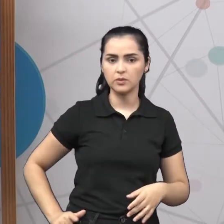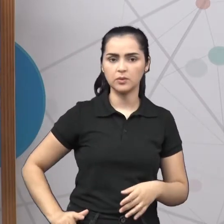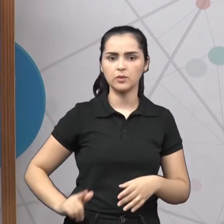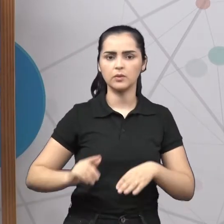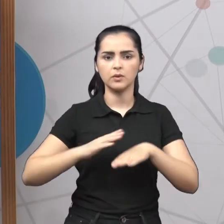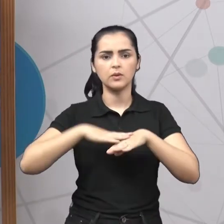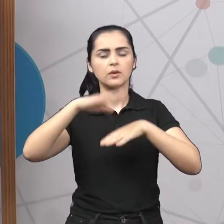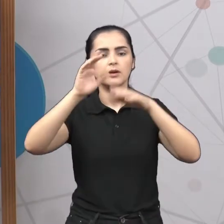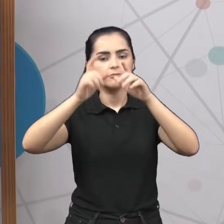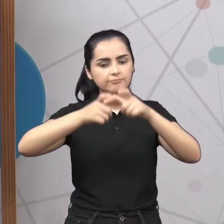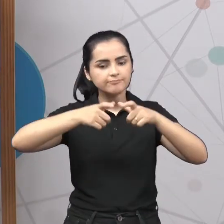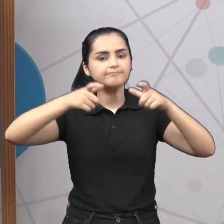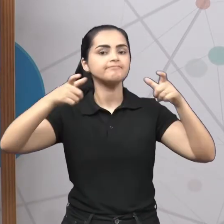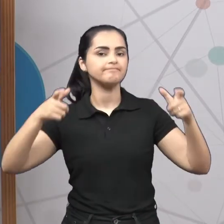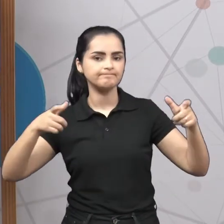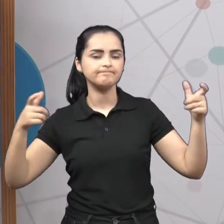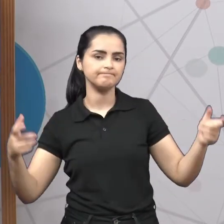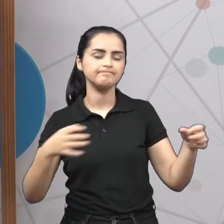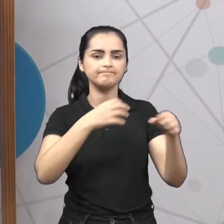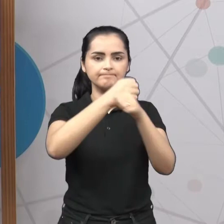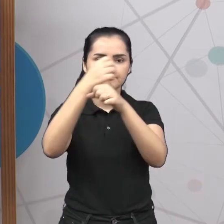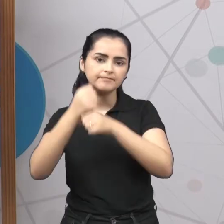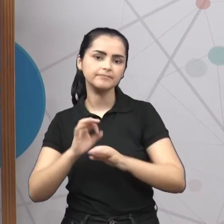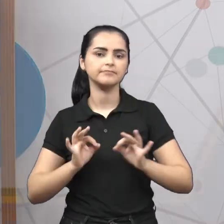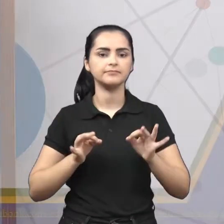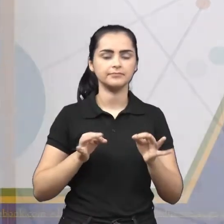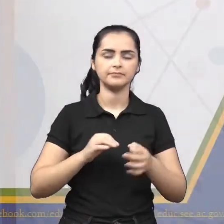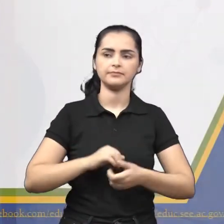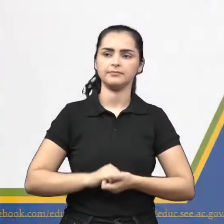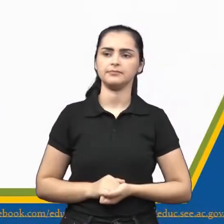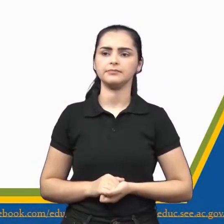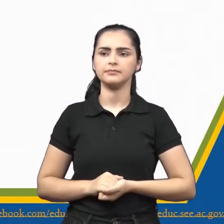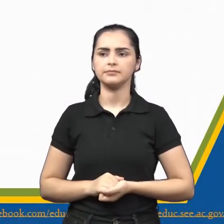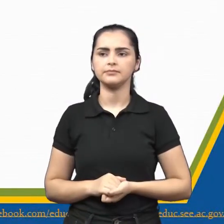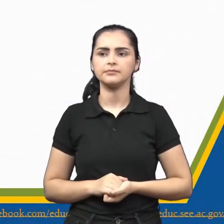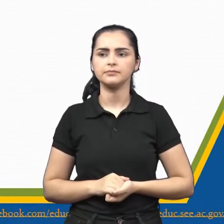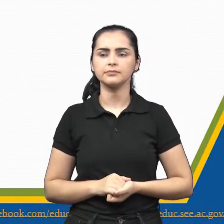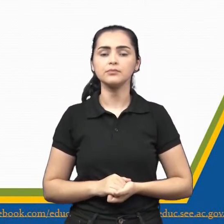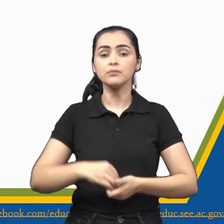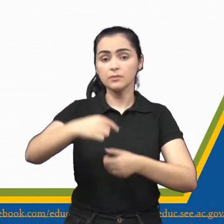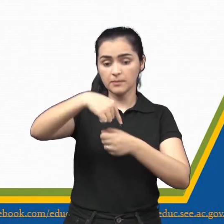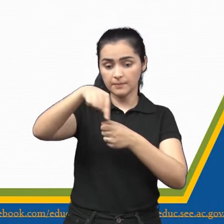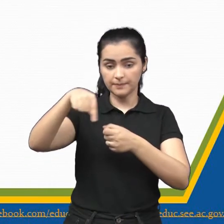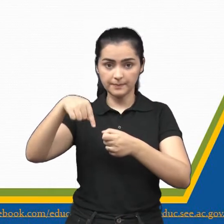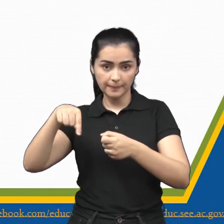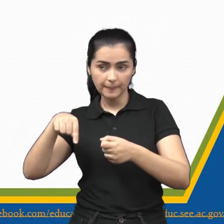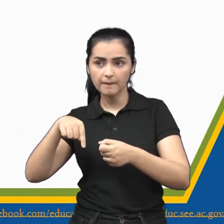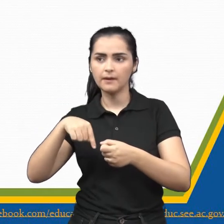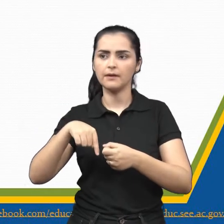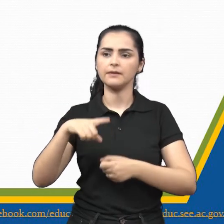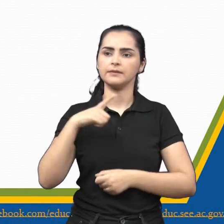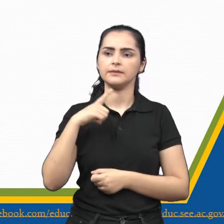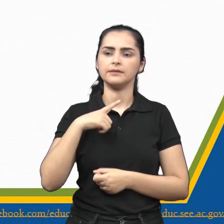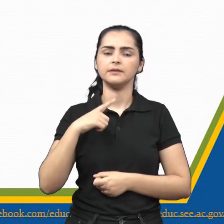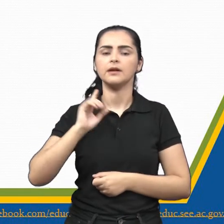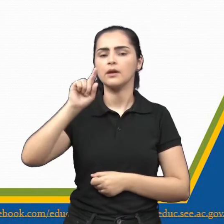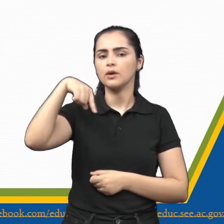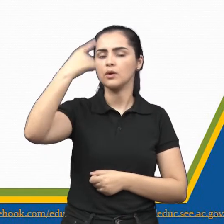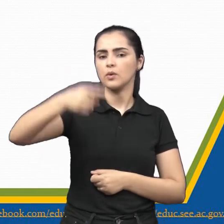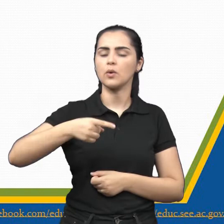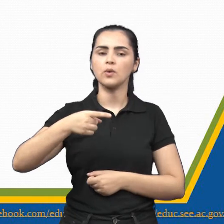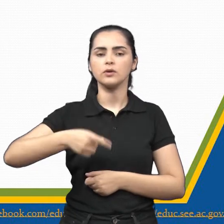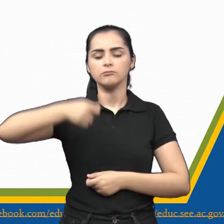mais abrangente ainda. Tudo certinho? Ó, no município existem